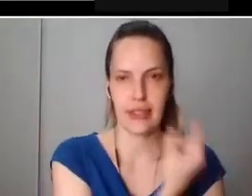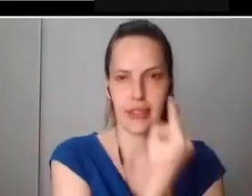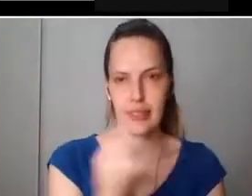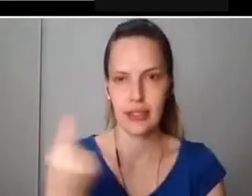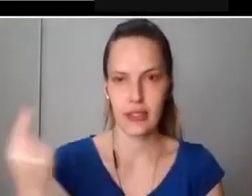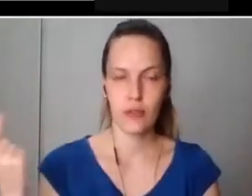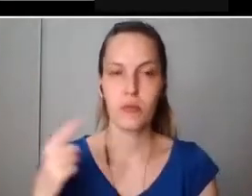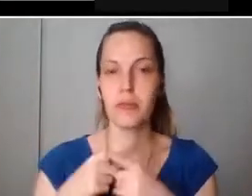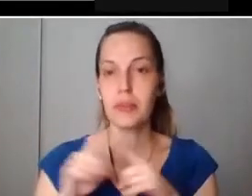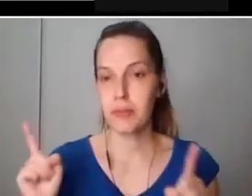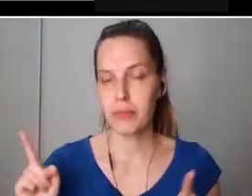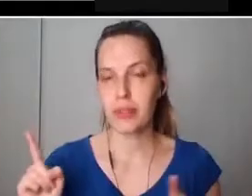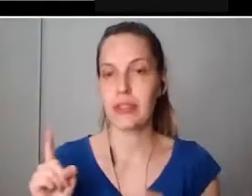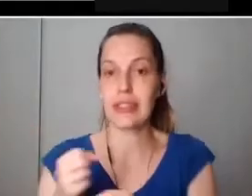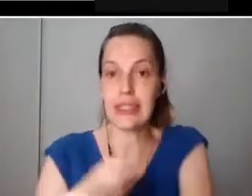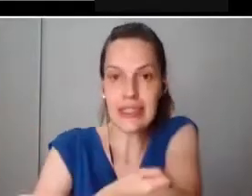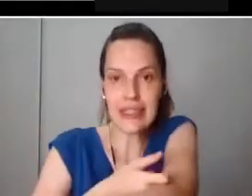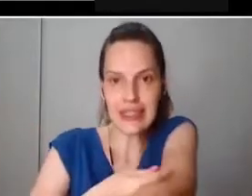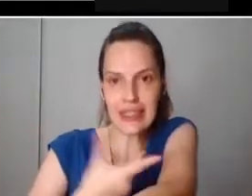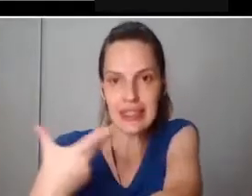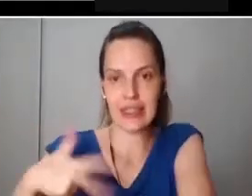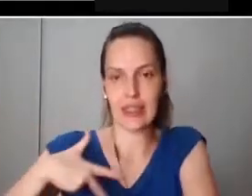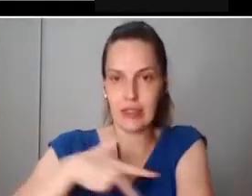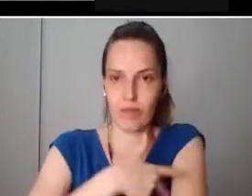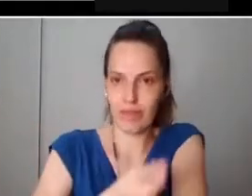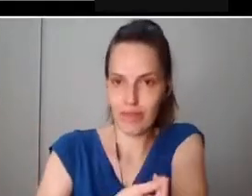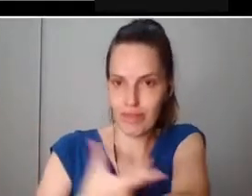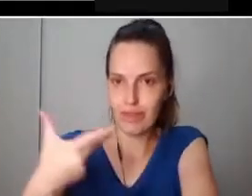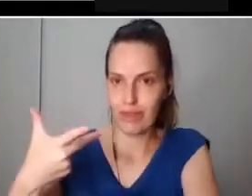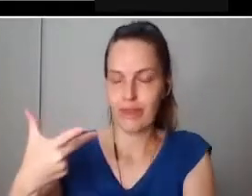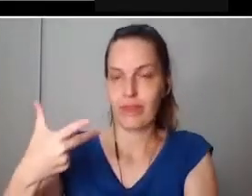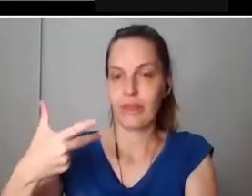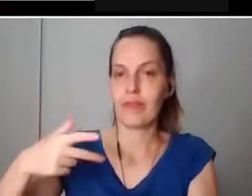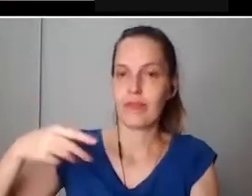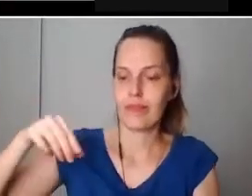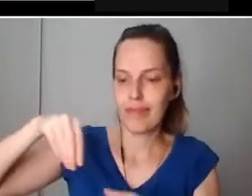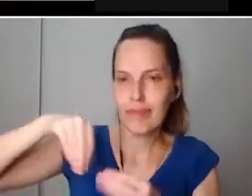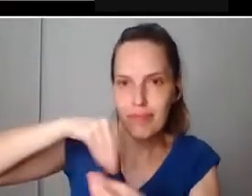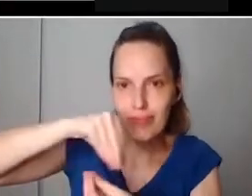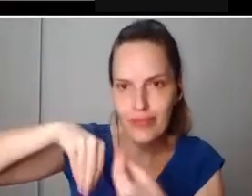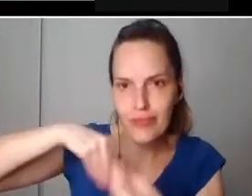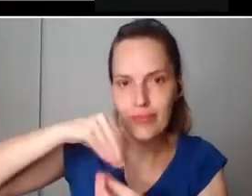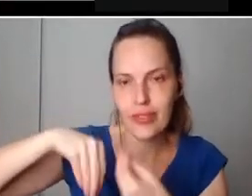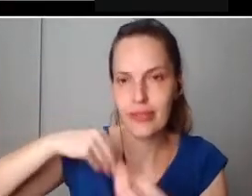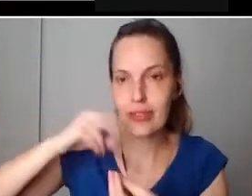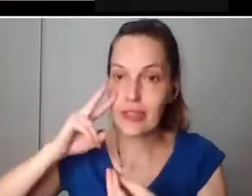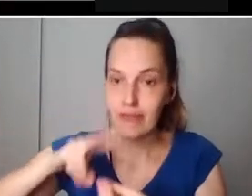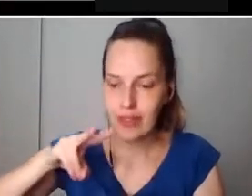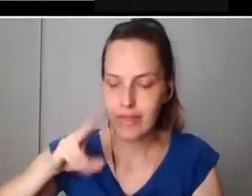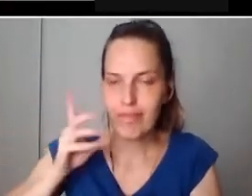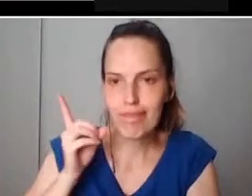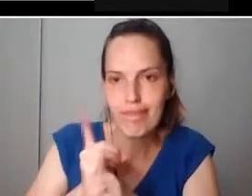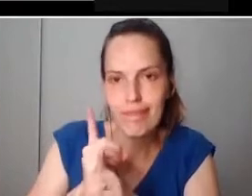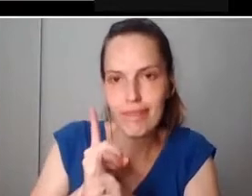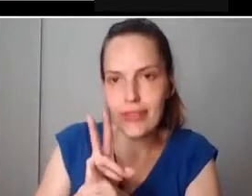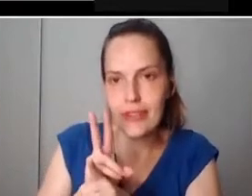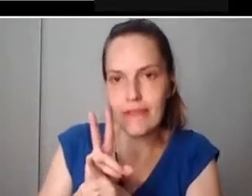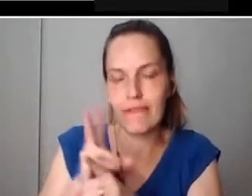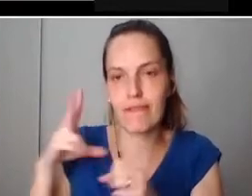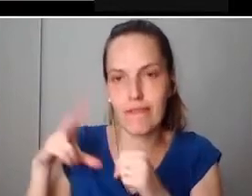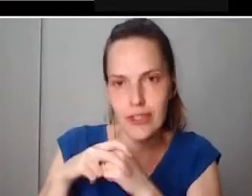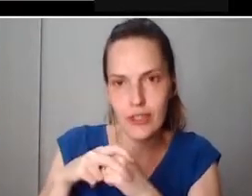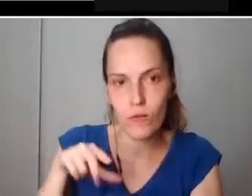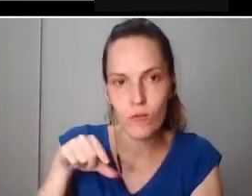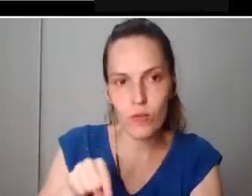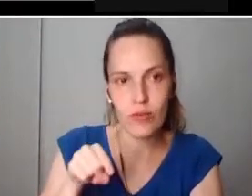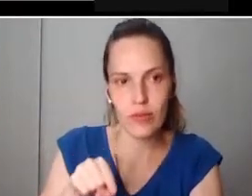paciente, o soro do paciente, incubar com o vírus, né, e ver esses buraquinhos aqui que a gente coloca, a gente plaqueia sobre